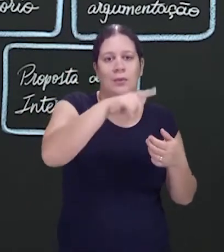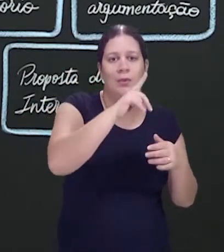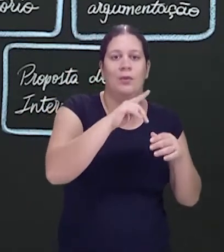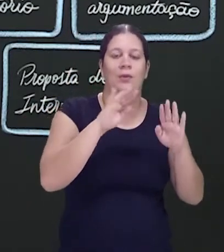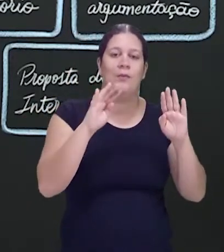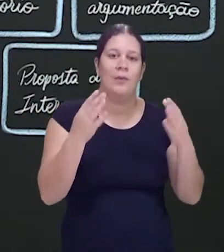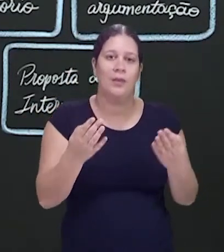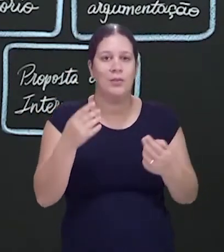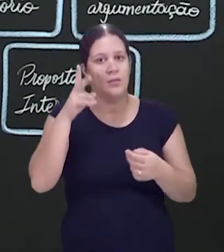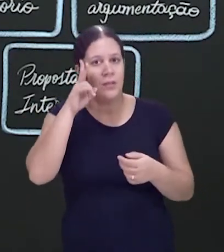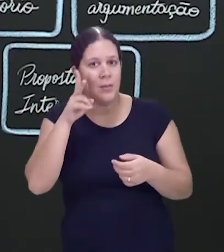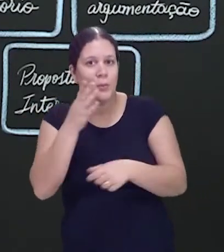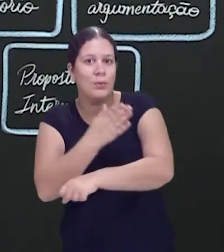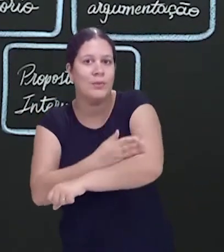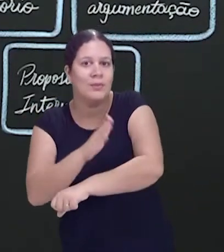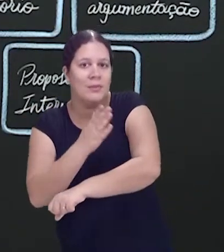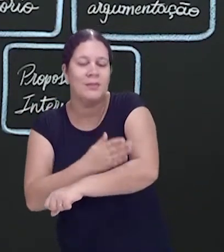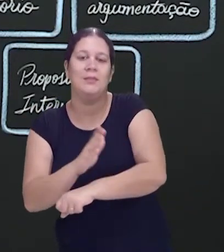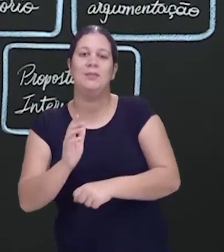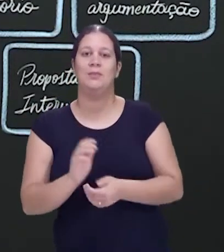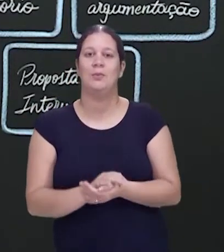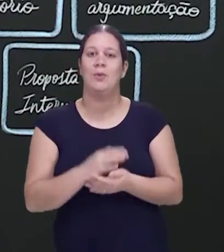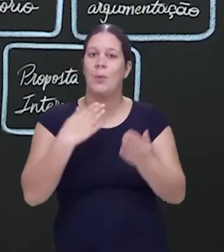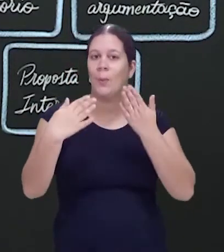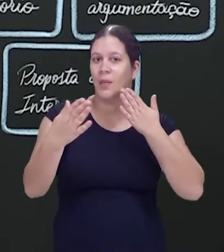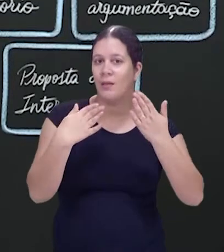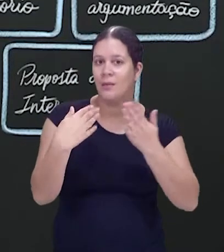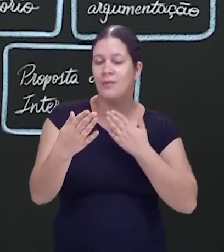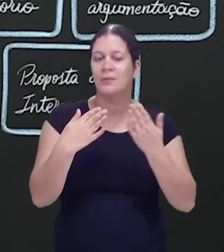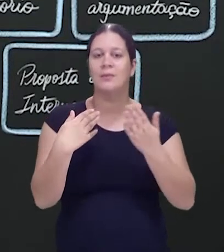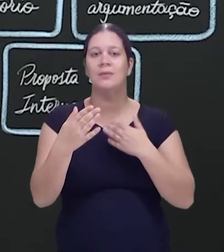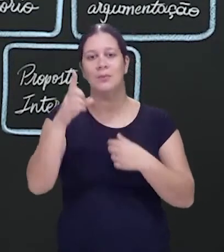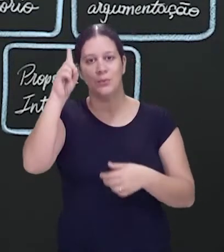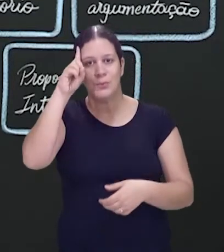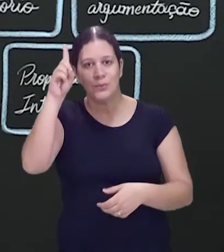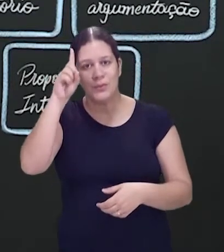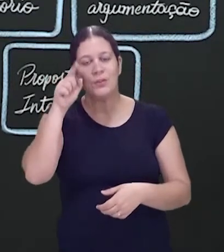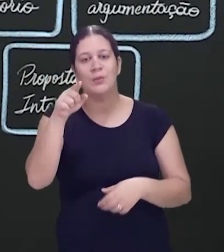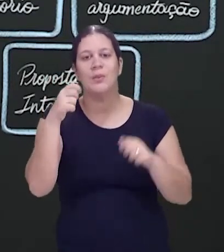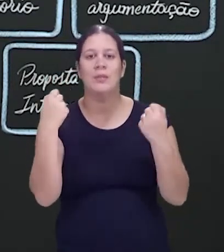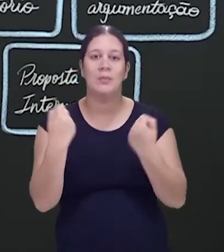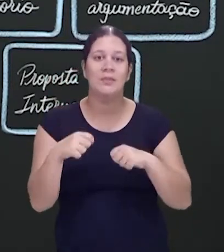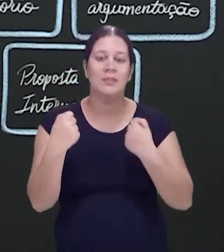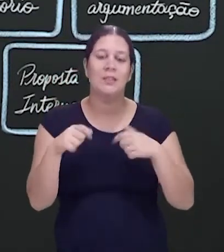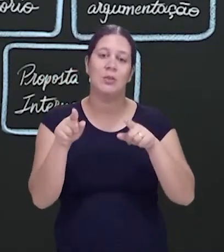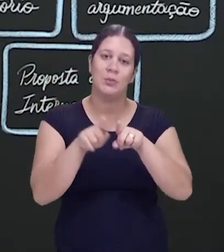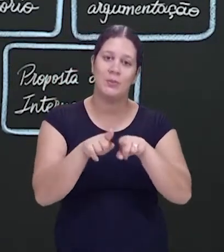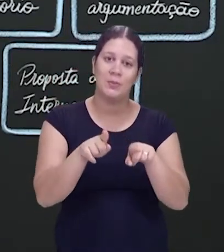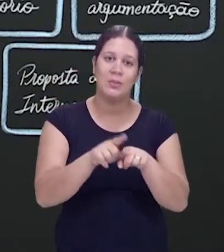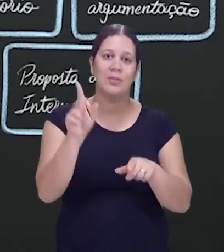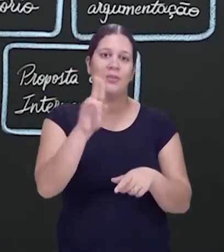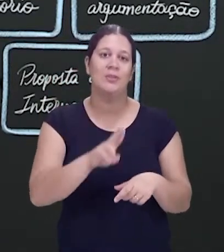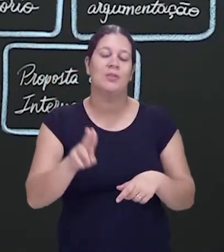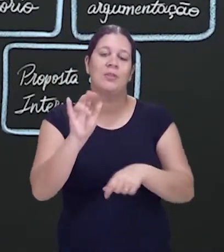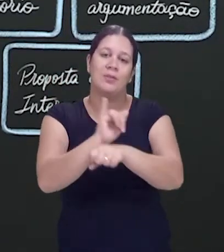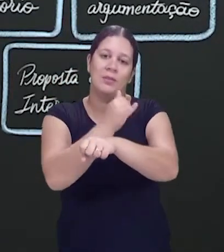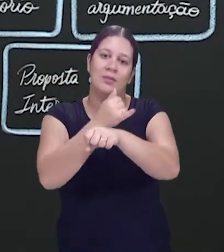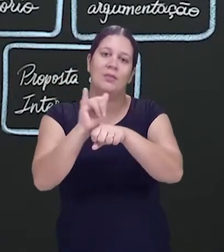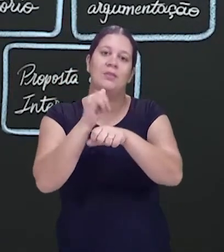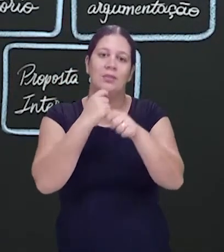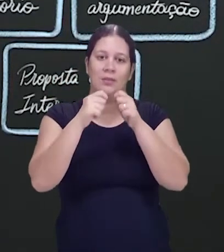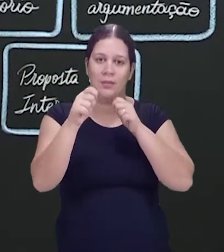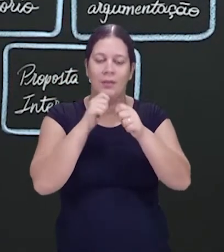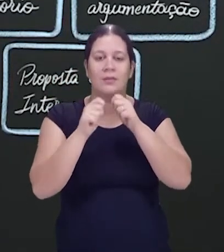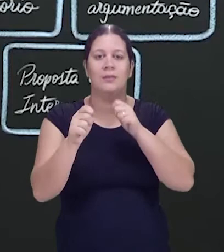desse exercício argumentativo, fazendo essa comparação com situações do cotidiano, nas quais você precisa também se utilizar de